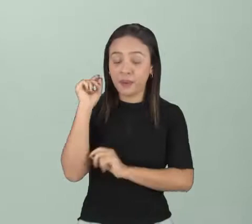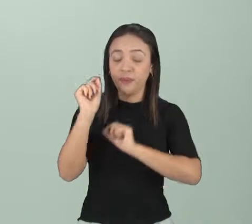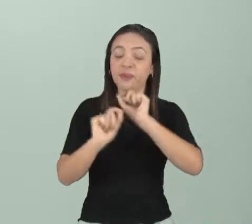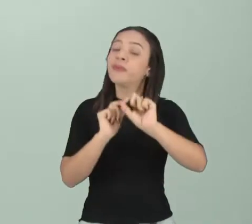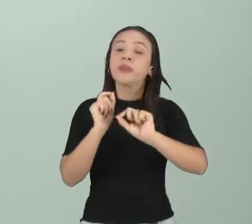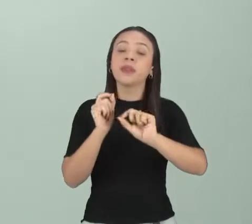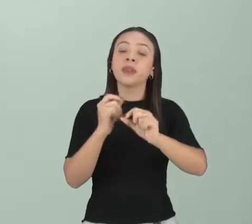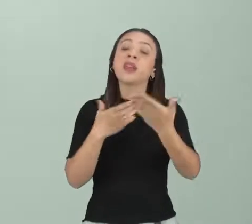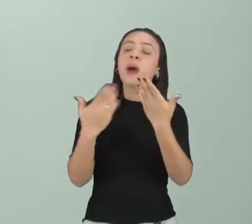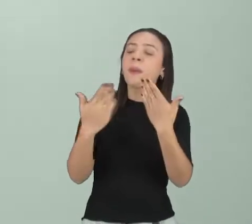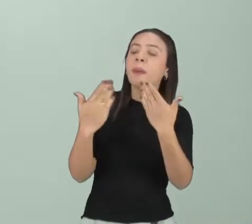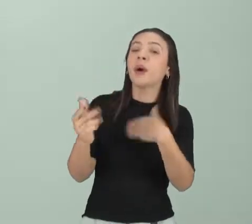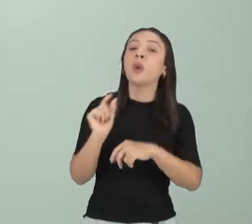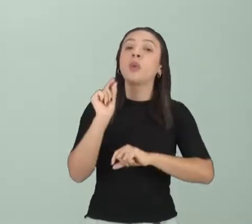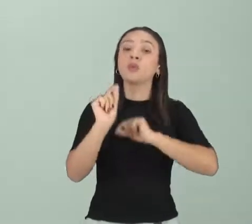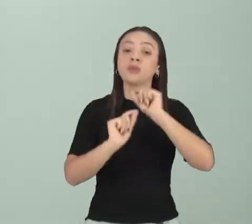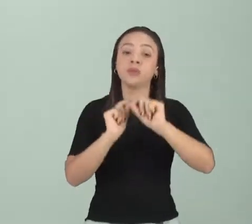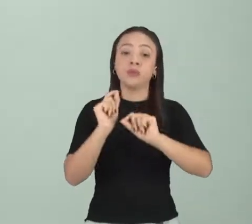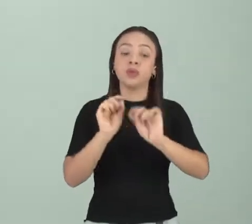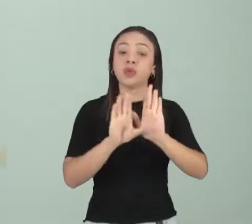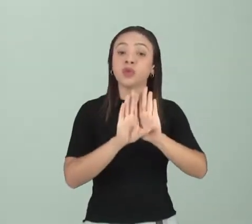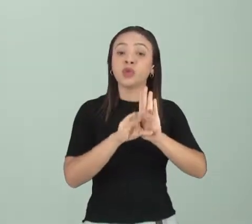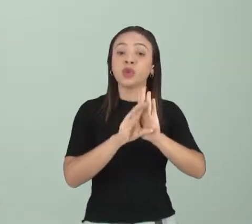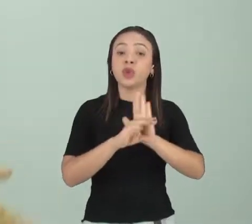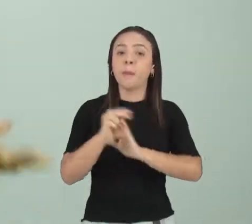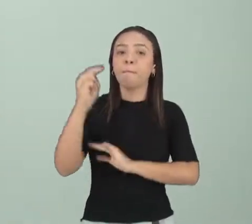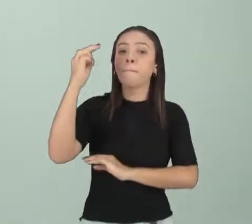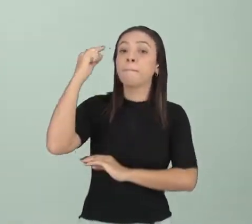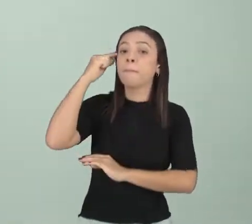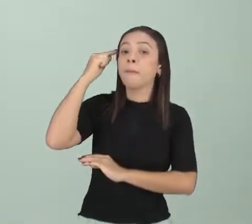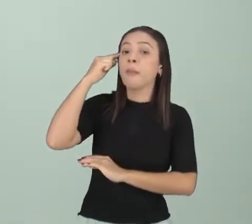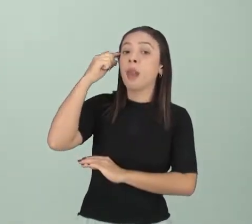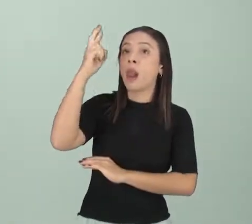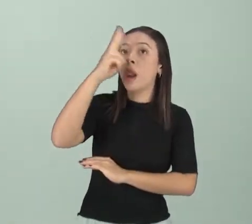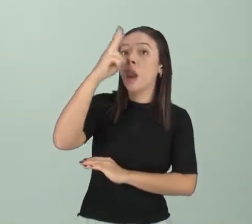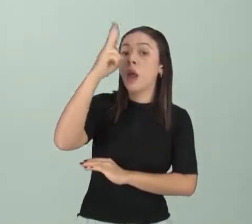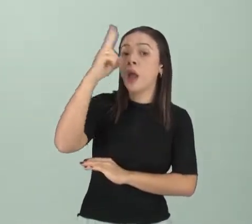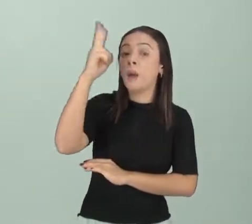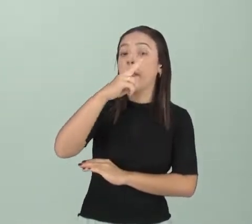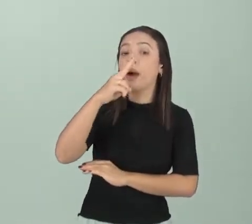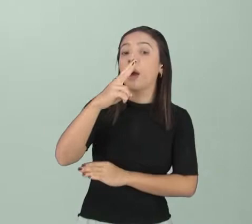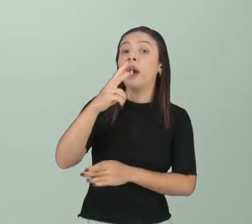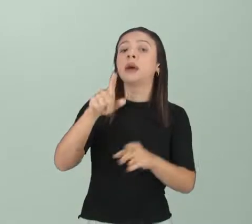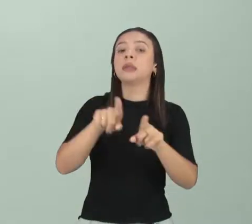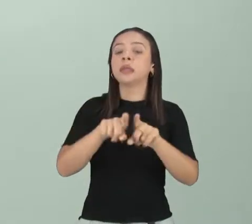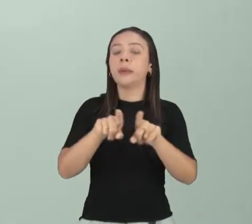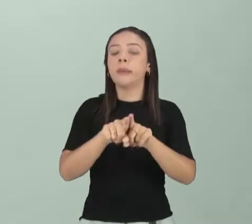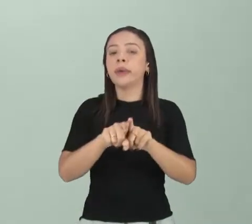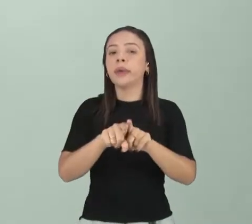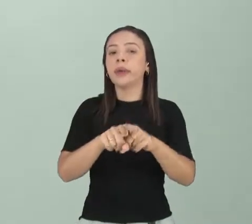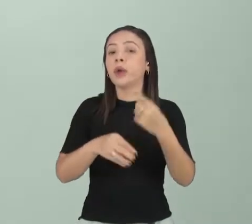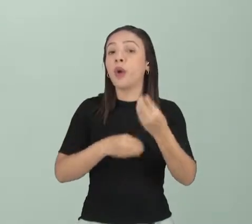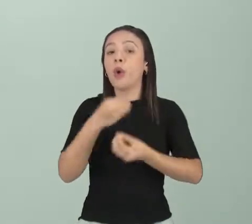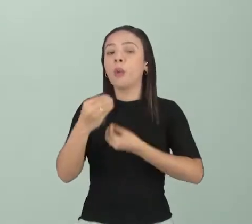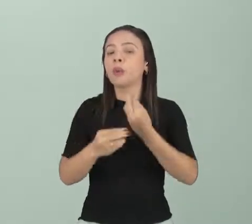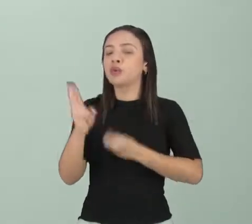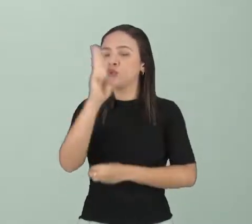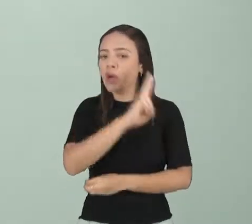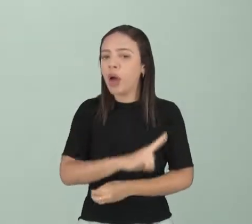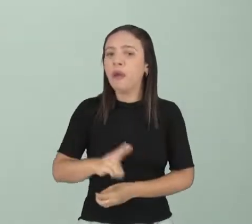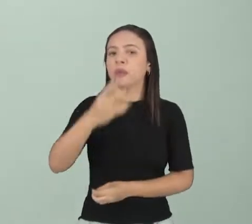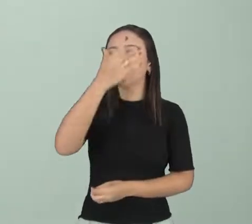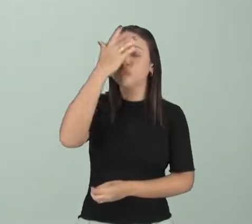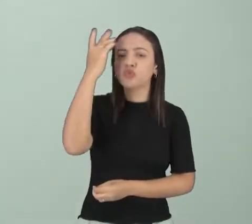passada nós conversamos um pouco sobre o conceito de memória né que aí que a memória é utilizada pelos historiadores